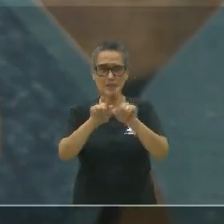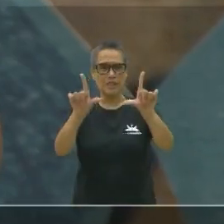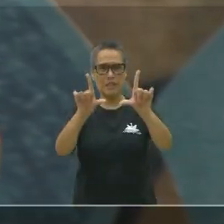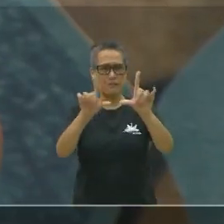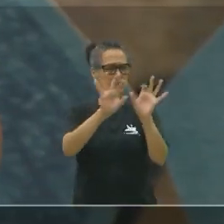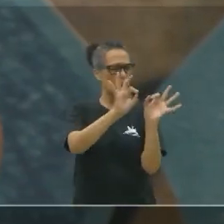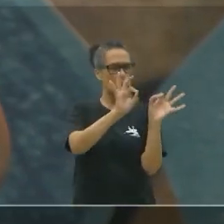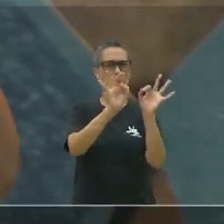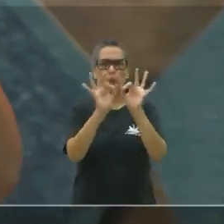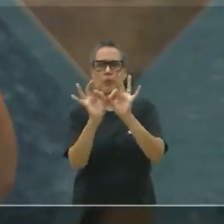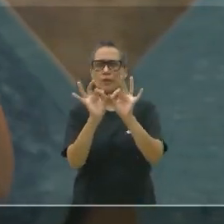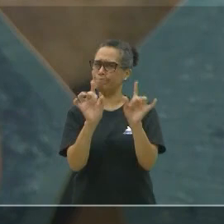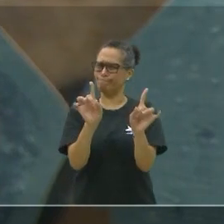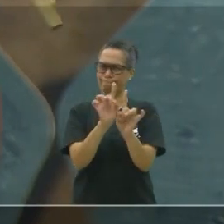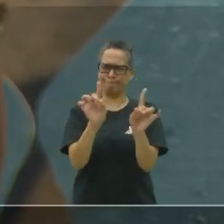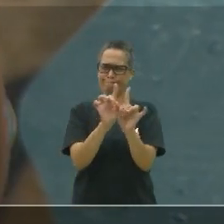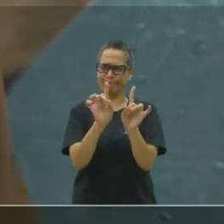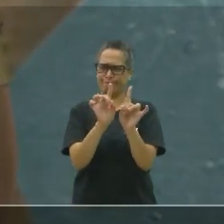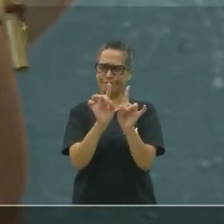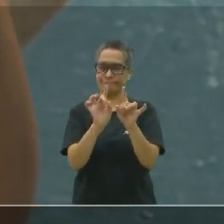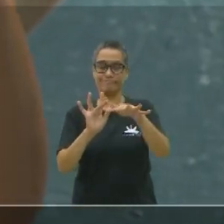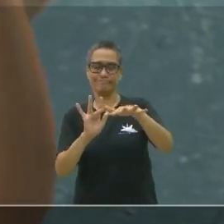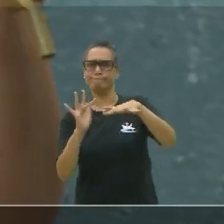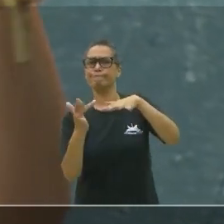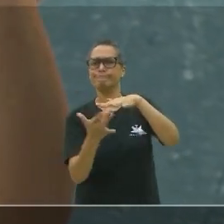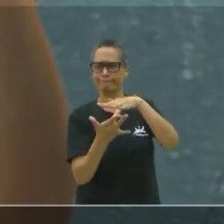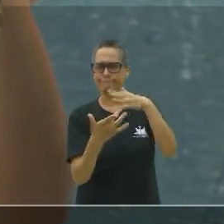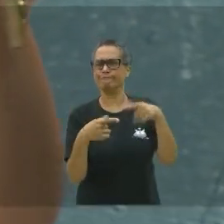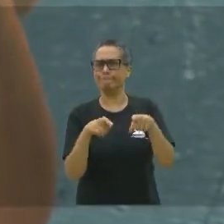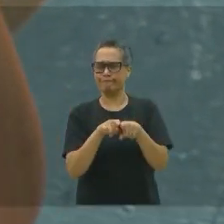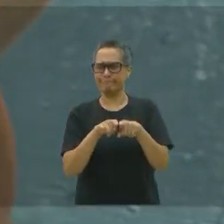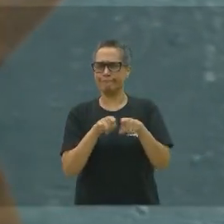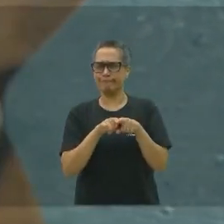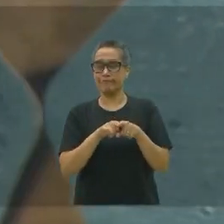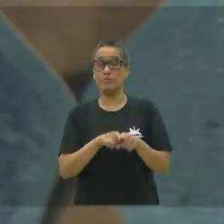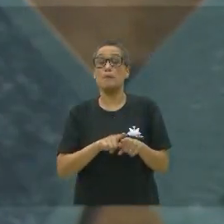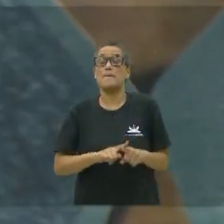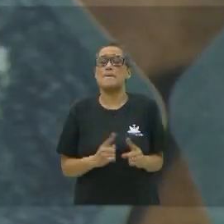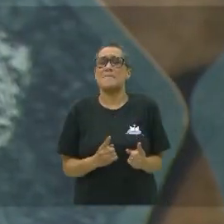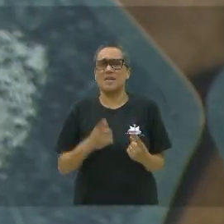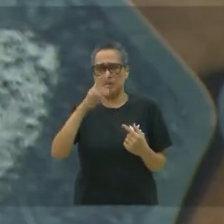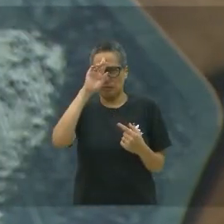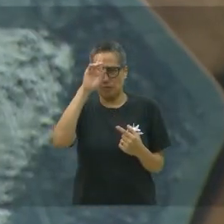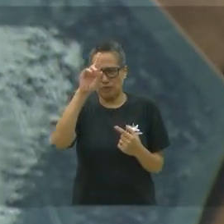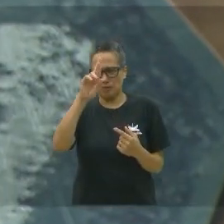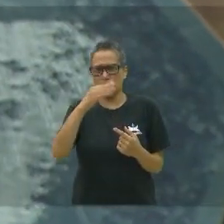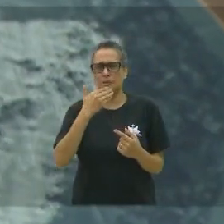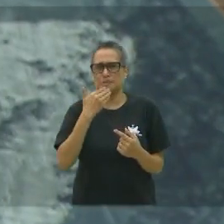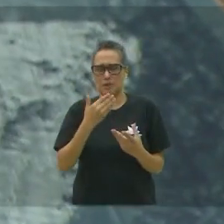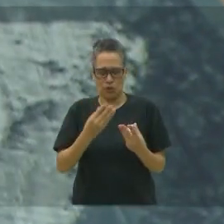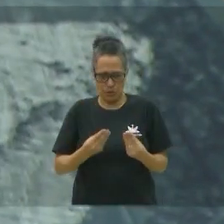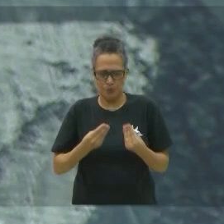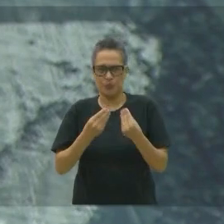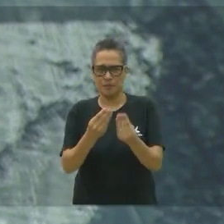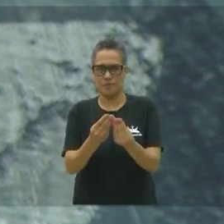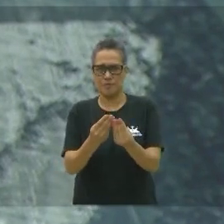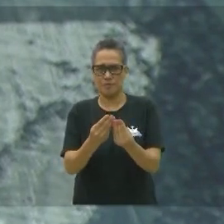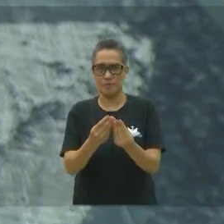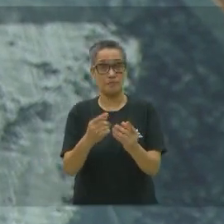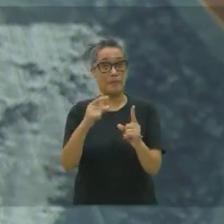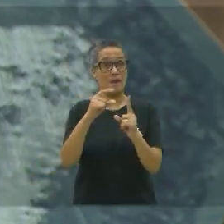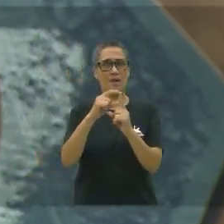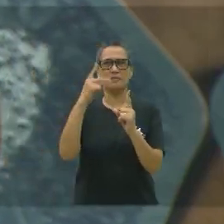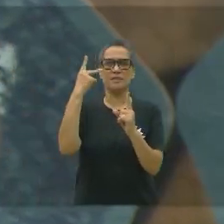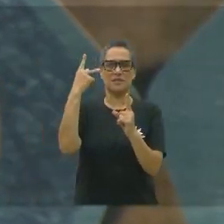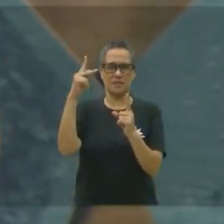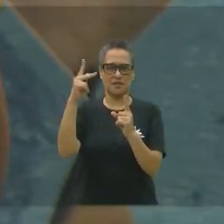TV, pelas redes sociais, mas o Senhor me manda te entregar essa palavra agora,